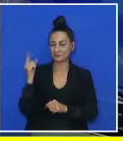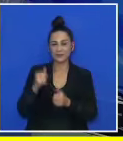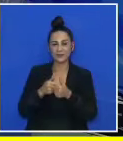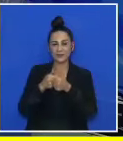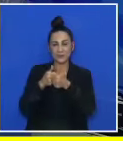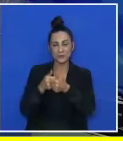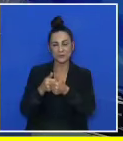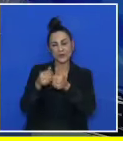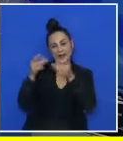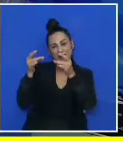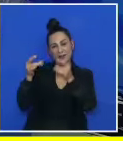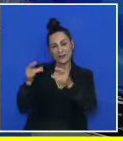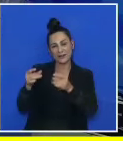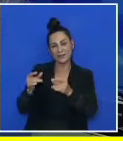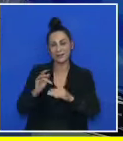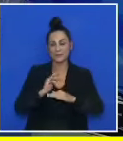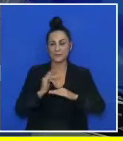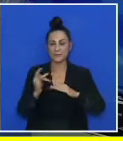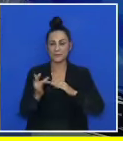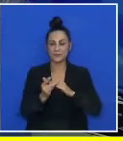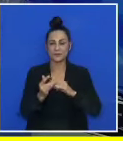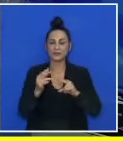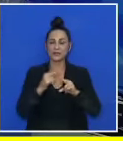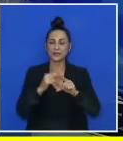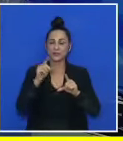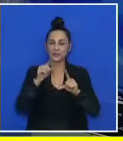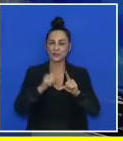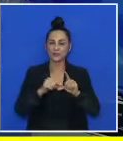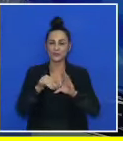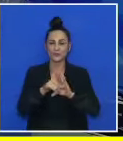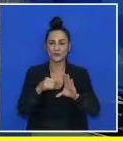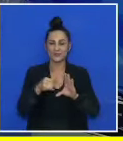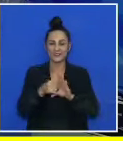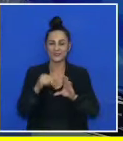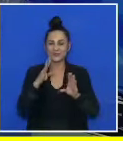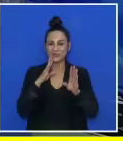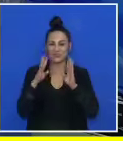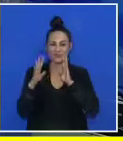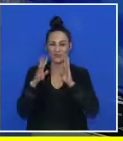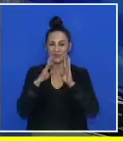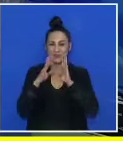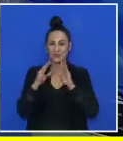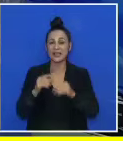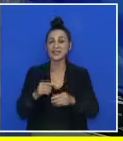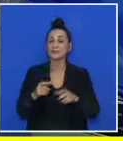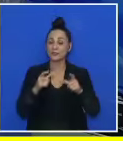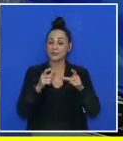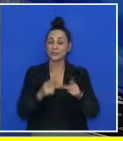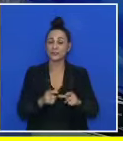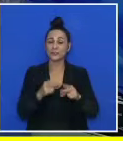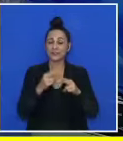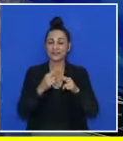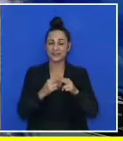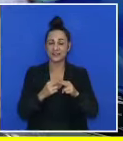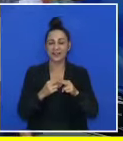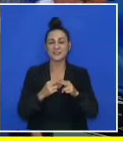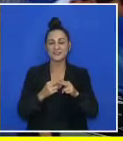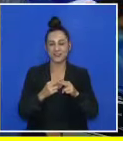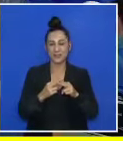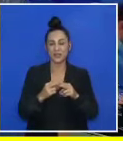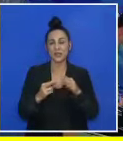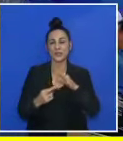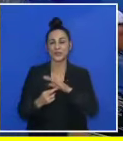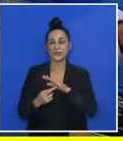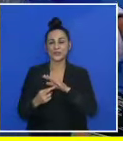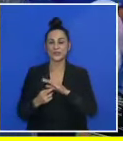Você acompanhando cada detalhe por meio dos perfis da Caixa e da Rede TV no YouTube e no Facebook, direto aqui do espaço Loterias Caixa,